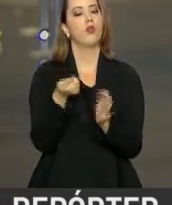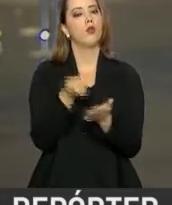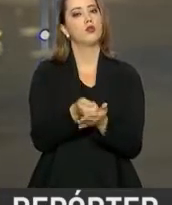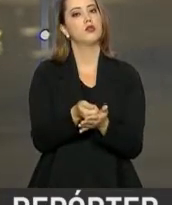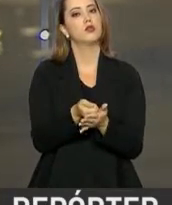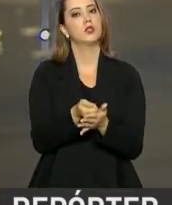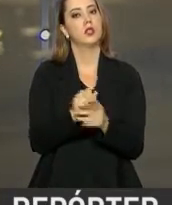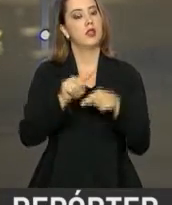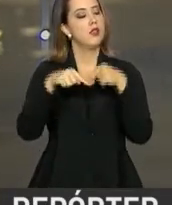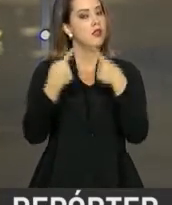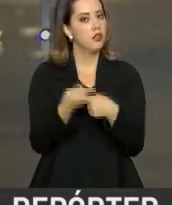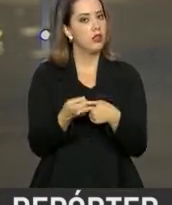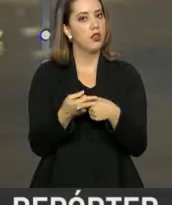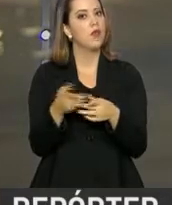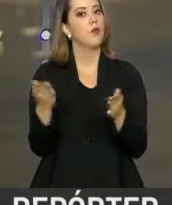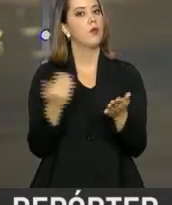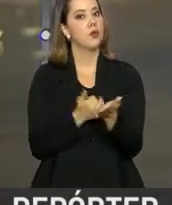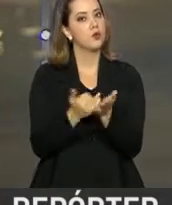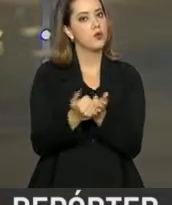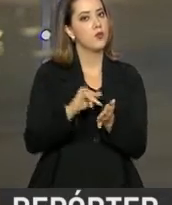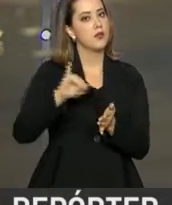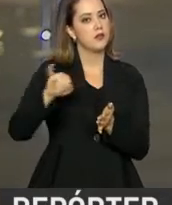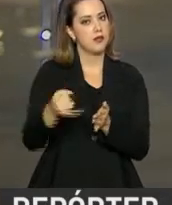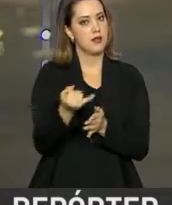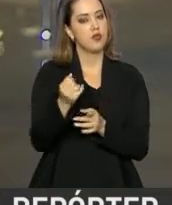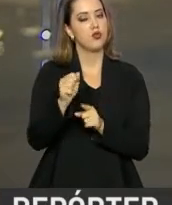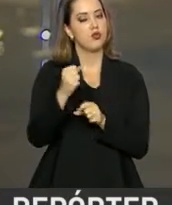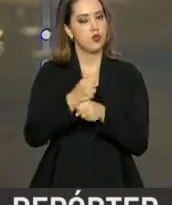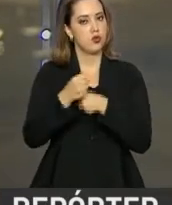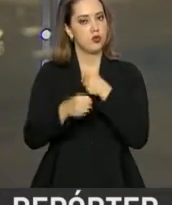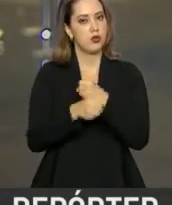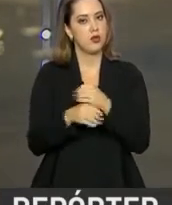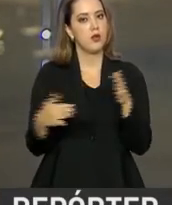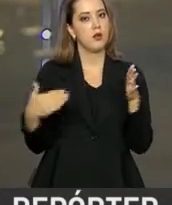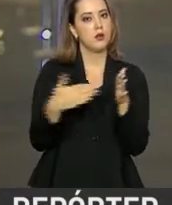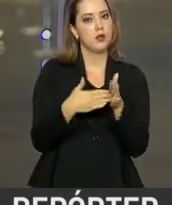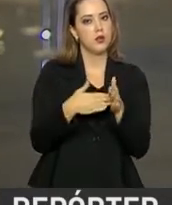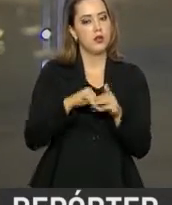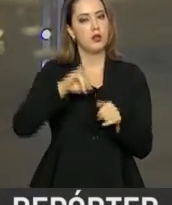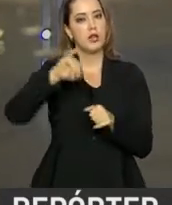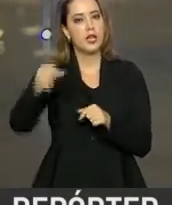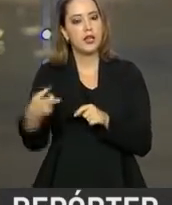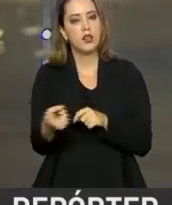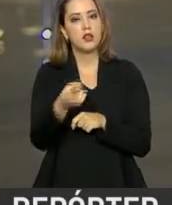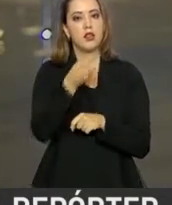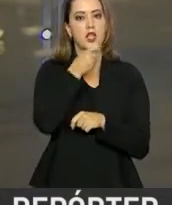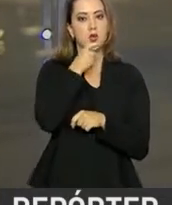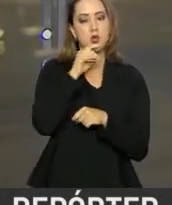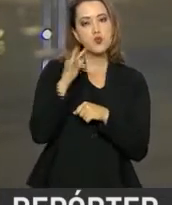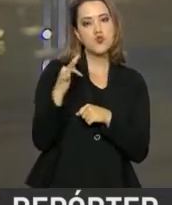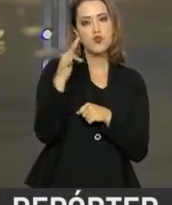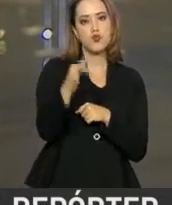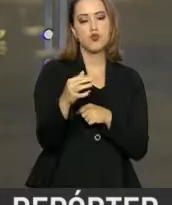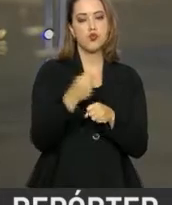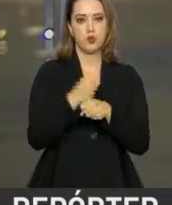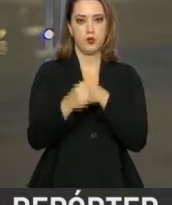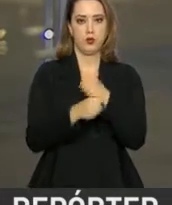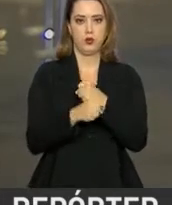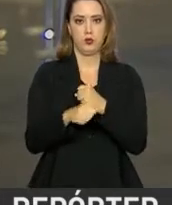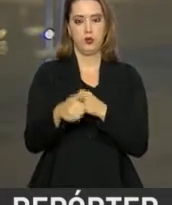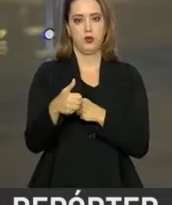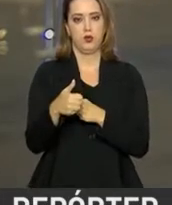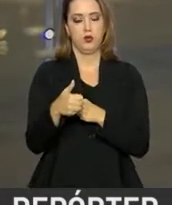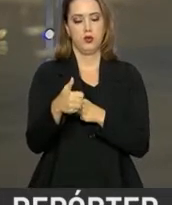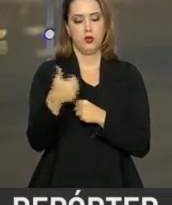união a partir de janeiro do ano que vem até julho de 2018 ou seja 18 meses essa mensalidade